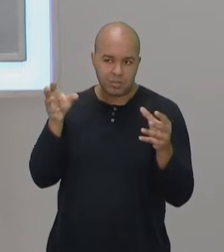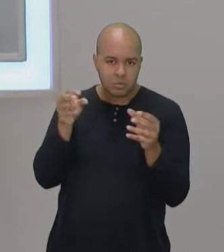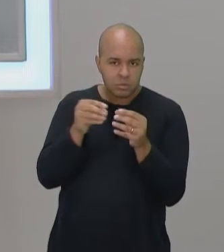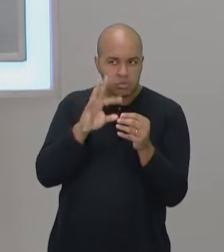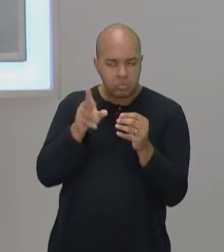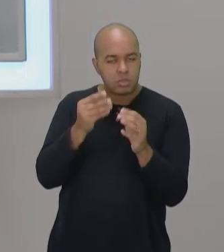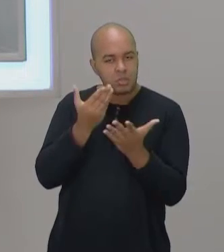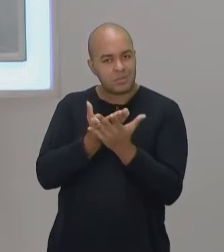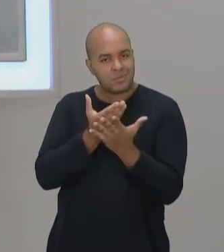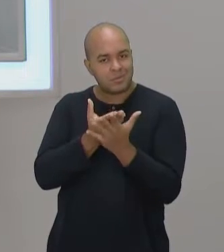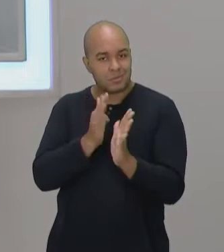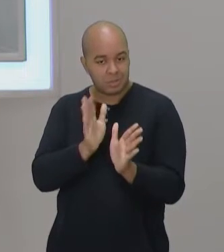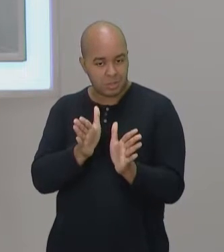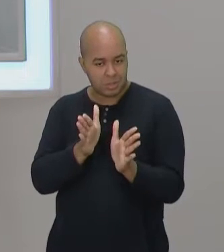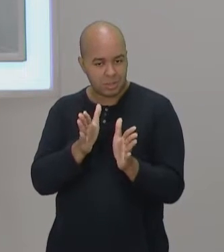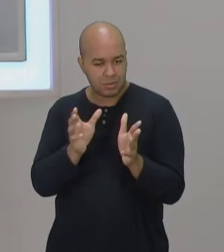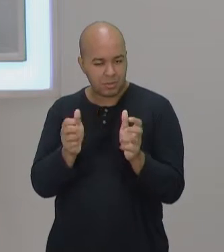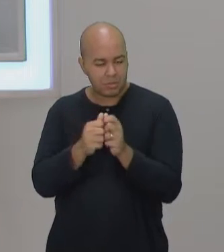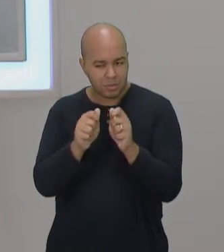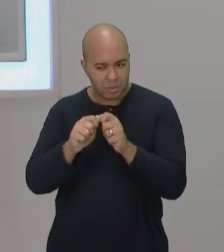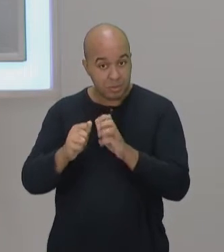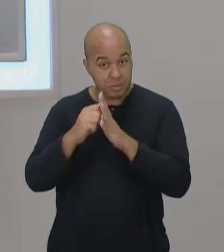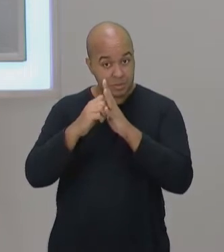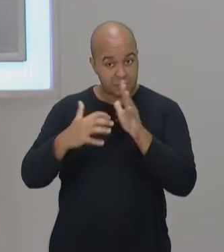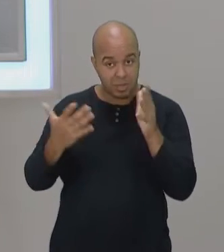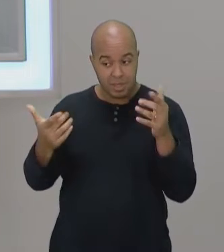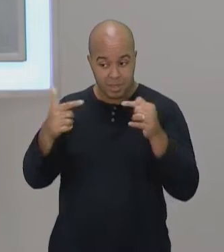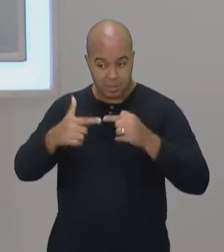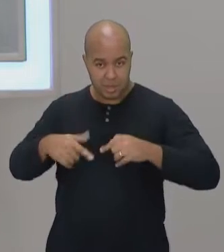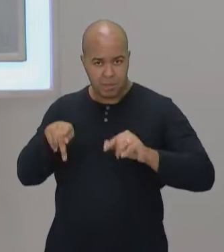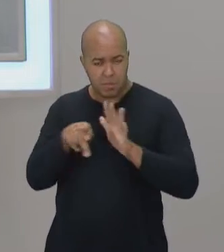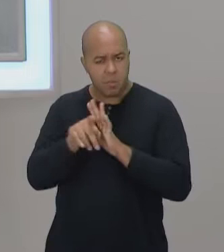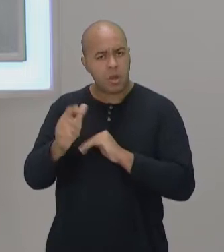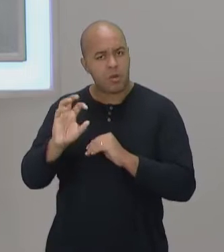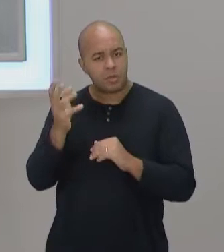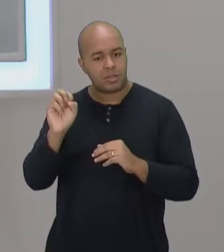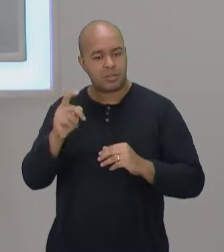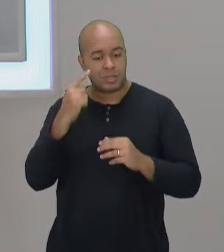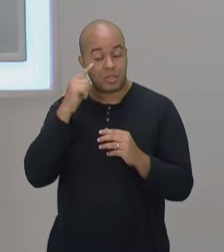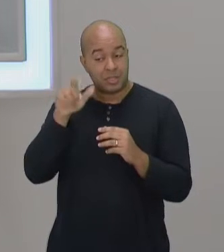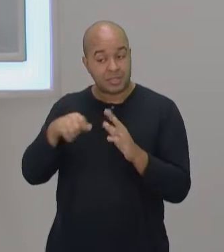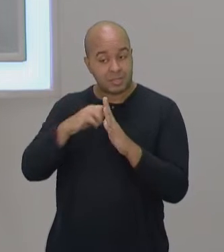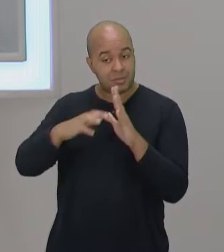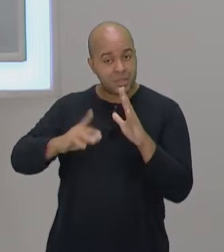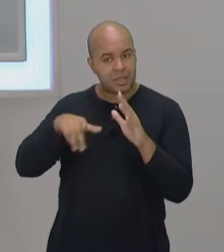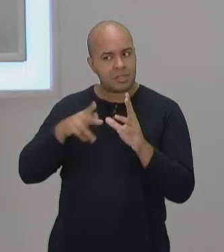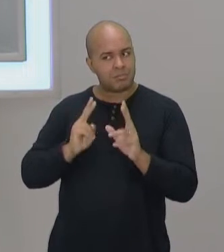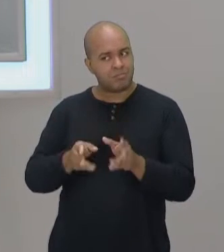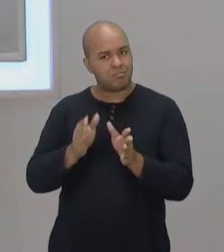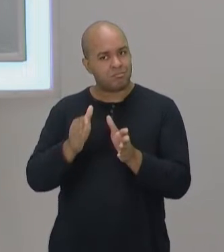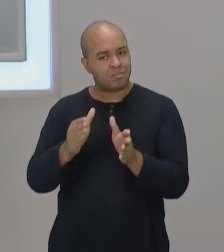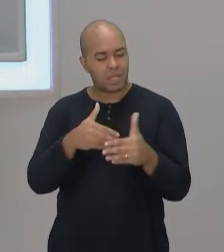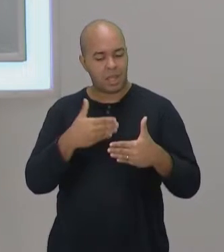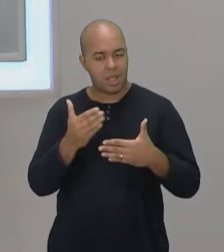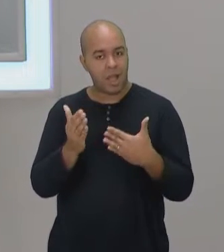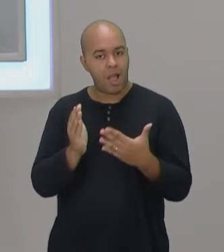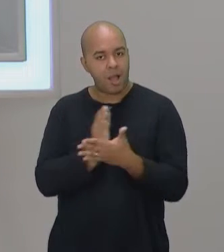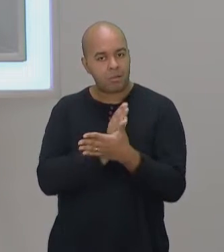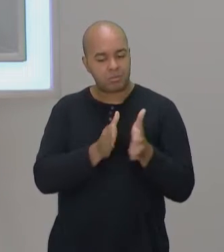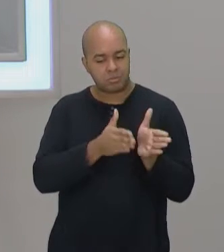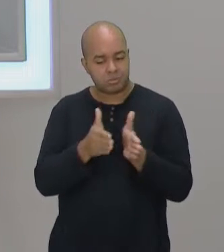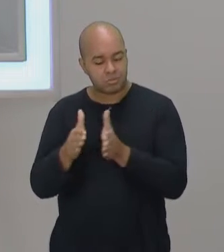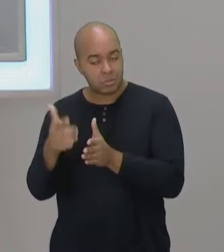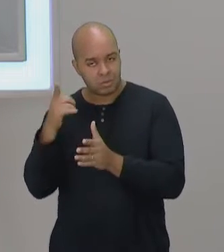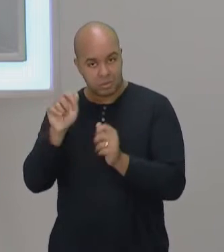aquilo que nós aprendemos e vamos realizar uma atividade para que isso aconteça. E essa atividade ela segue algumas etapas para que